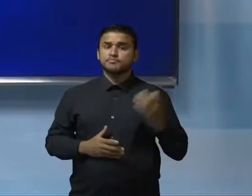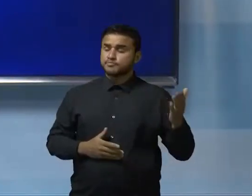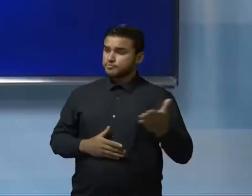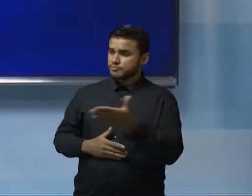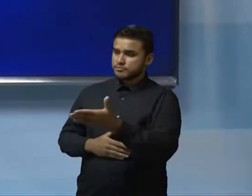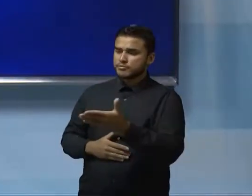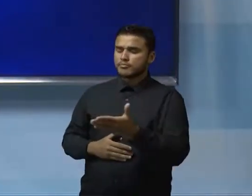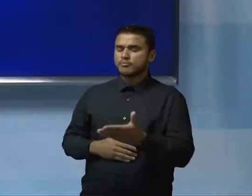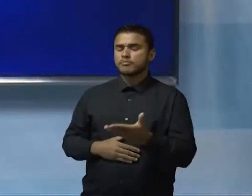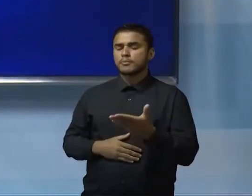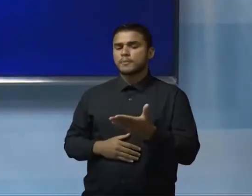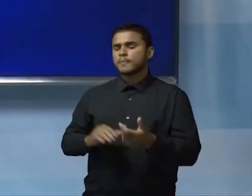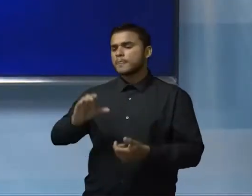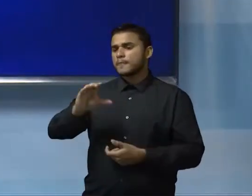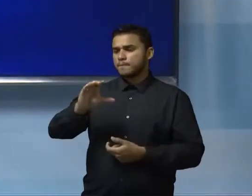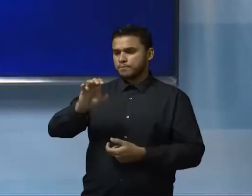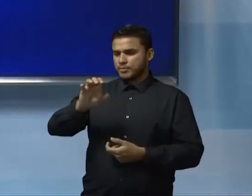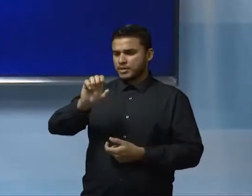César,